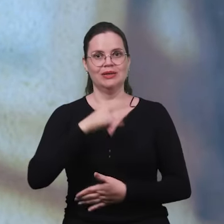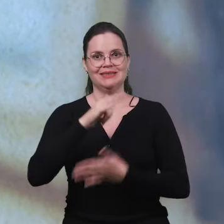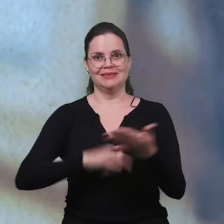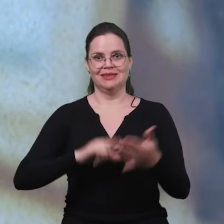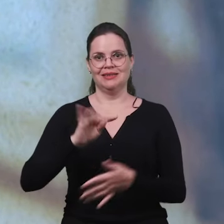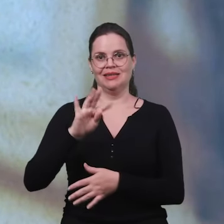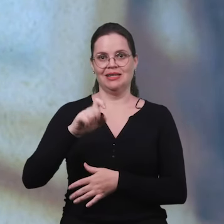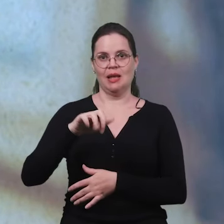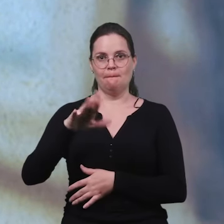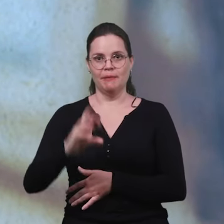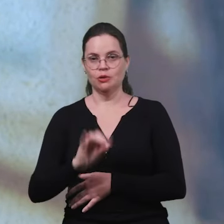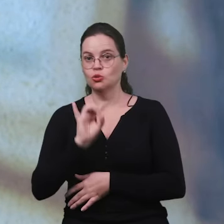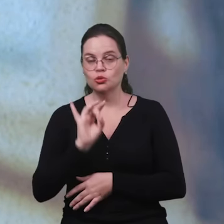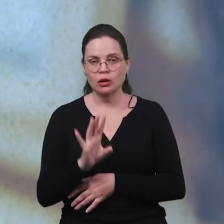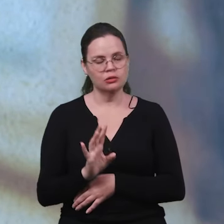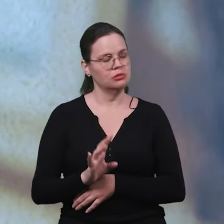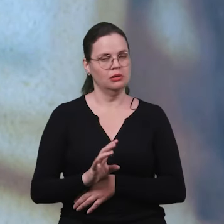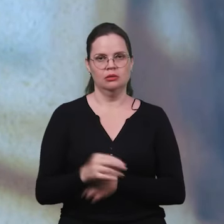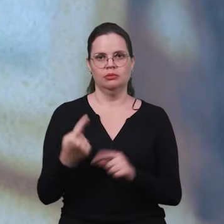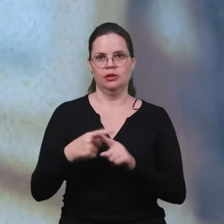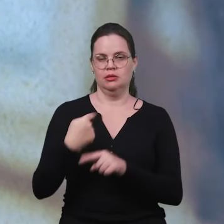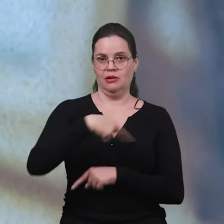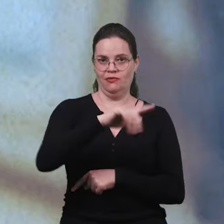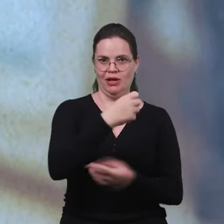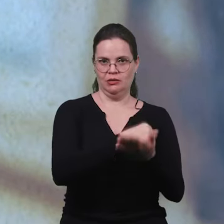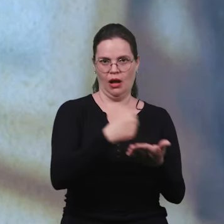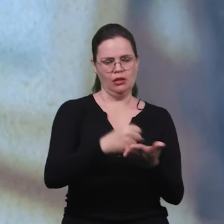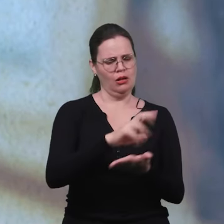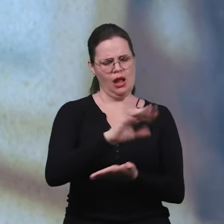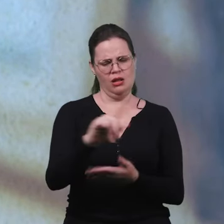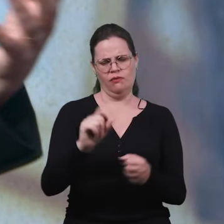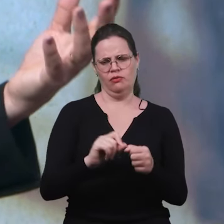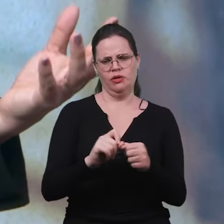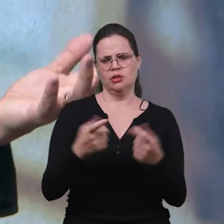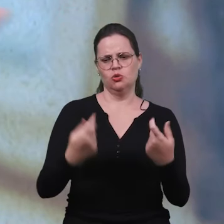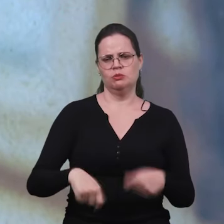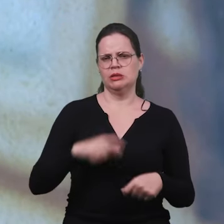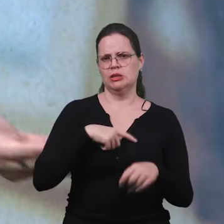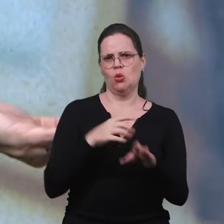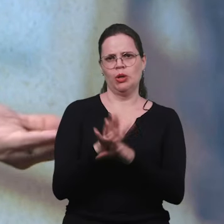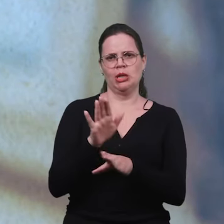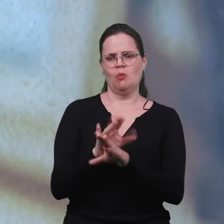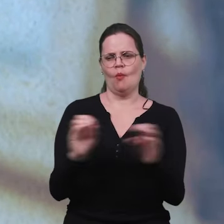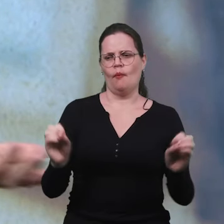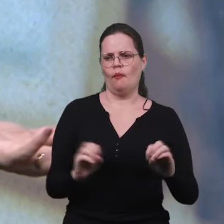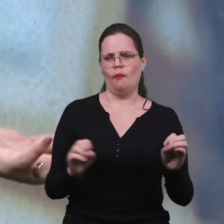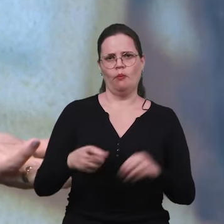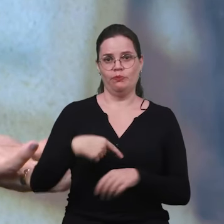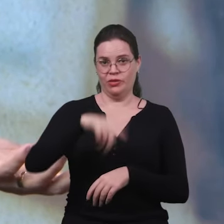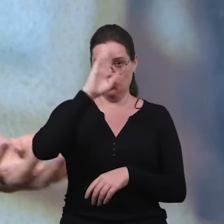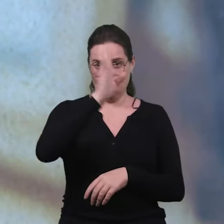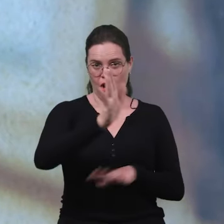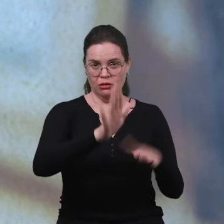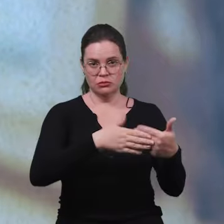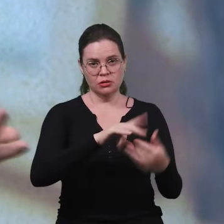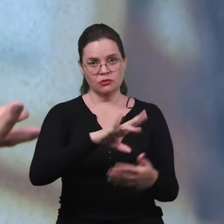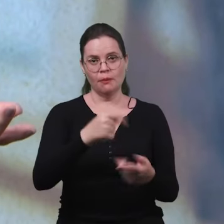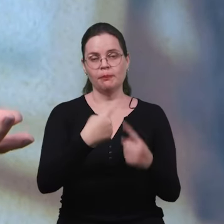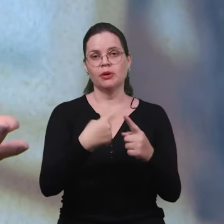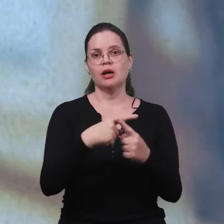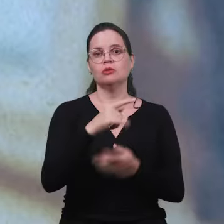basta. Se você chegar ao cartório, o cartório ele vai fazer, sem que você tenha orientação de ninguém, de nenhum especialista, de nenhum advogado. Porque